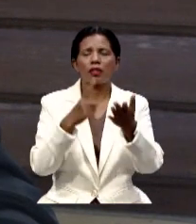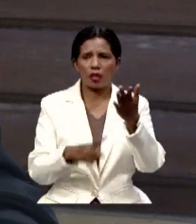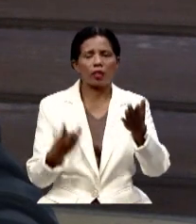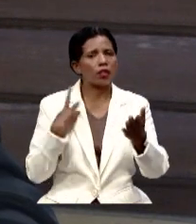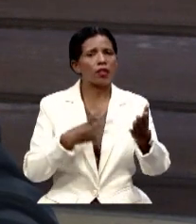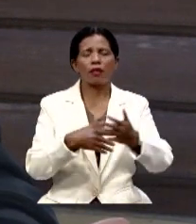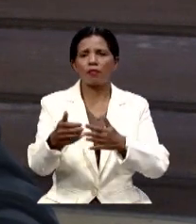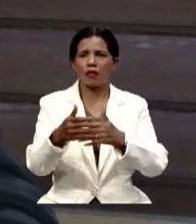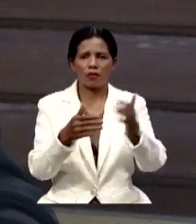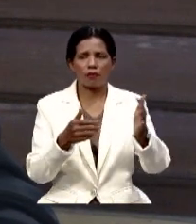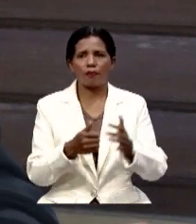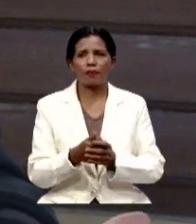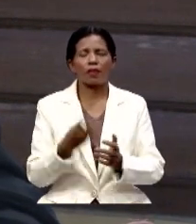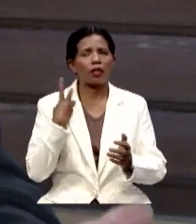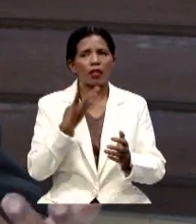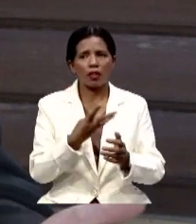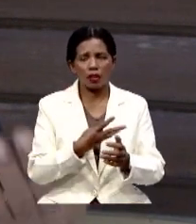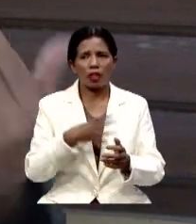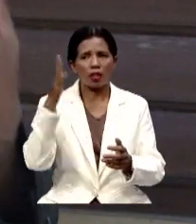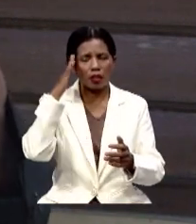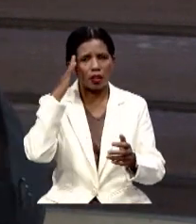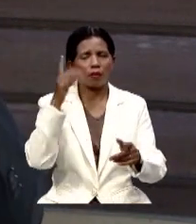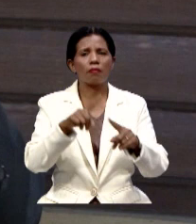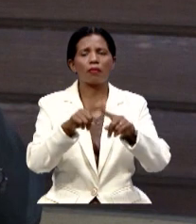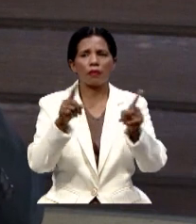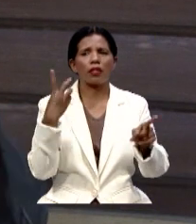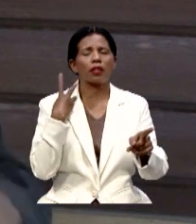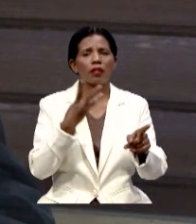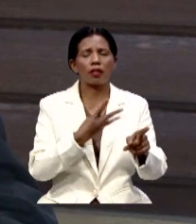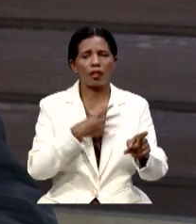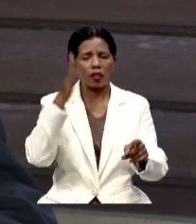e está a ter, mas, e está a ter, vai,